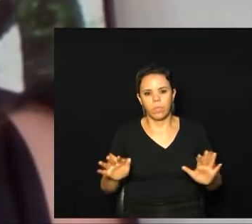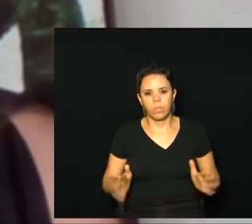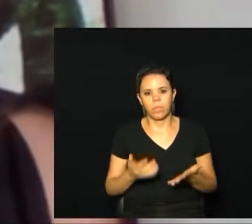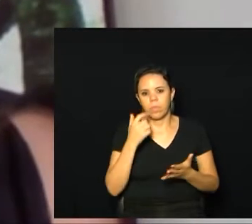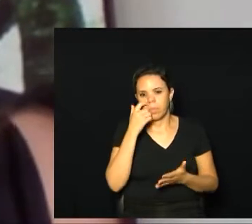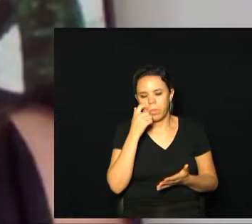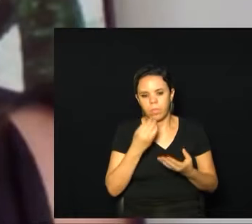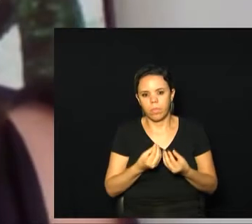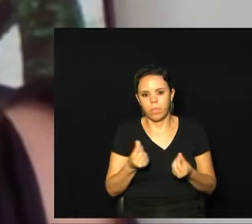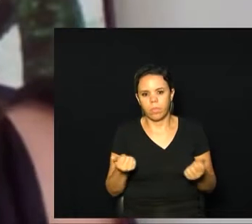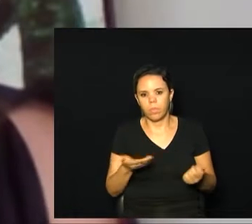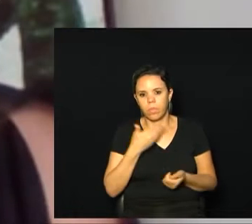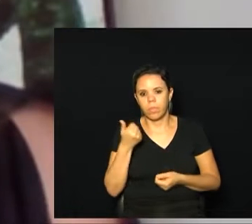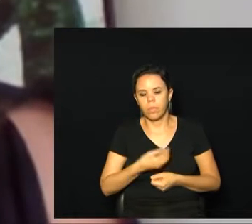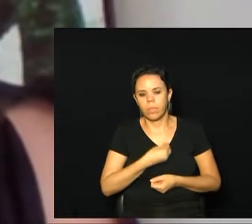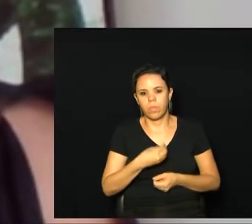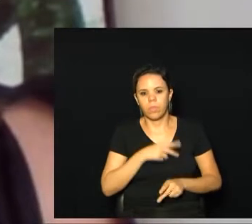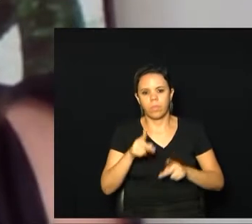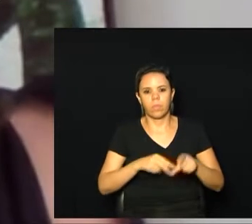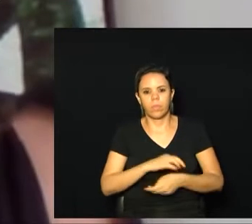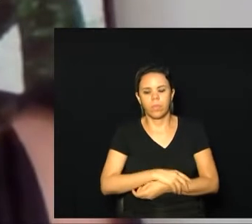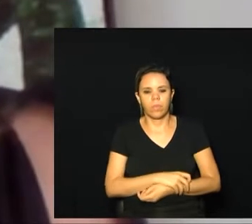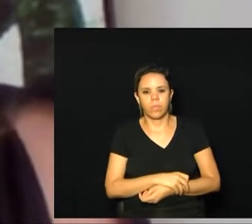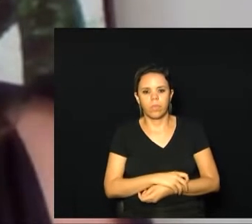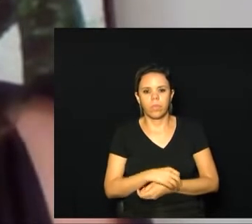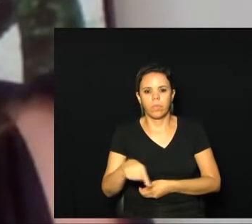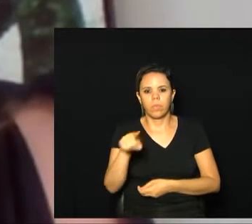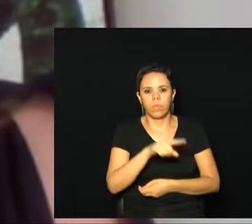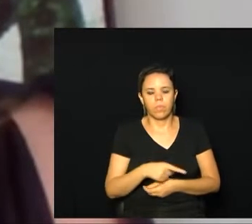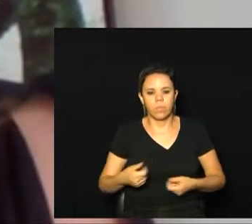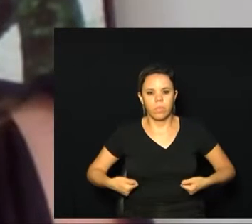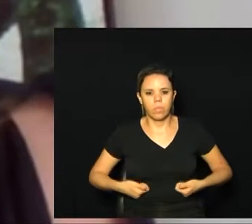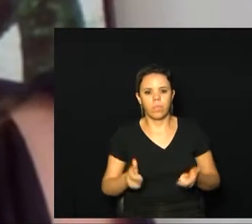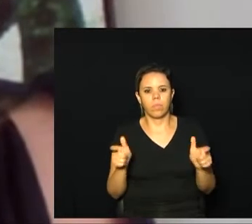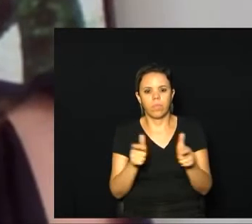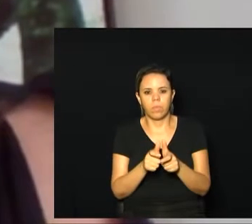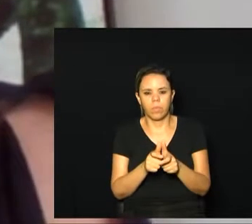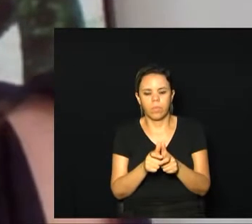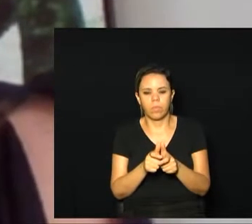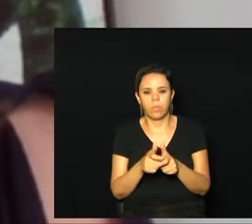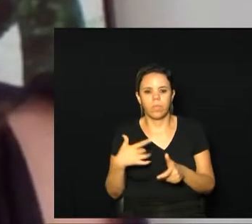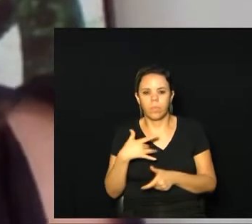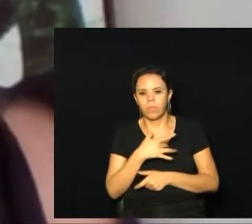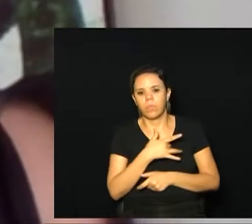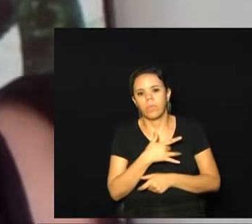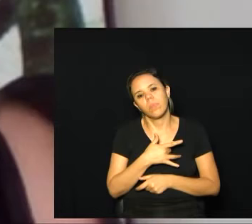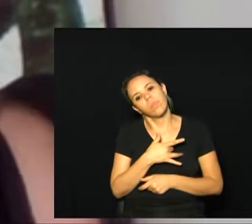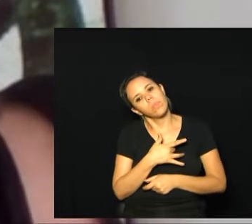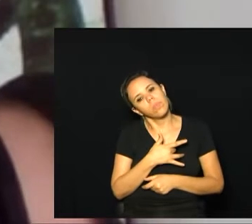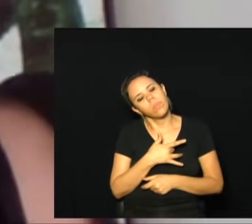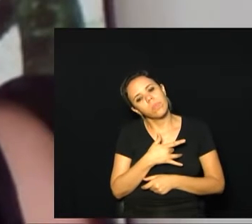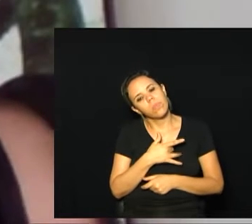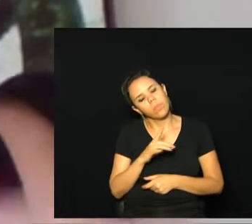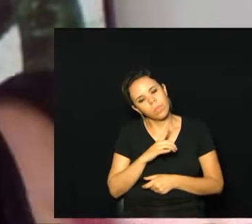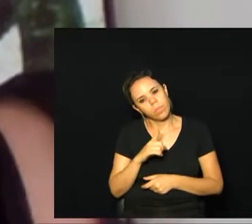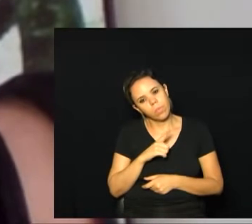uma qualidade melhor de vida para essa população, você acaba gastando menos na área de saúde pública, então você tem uma